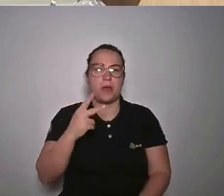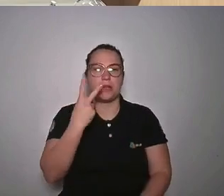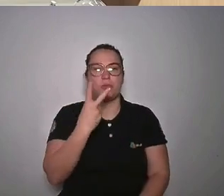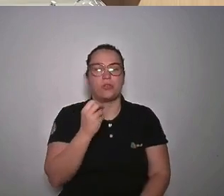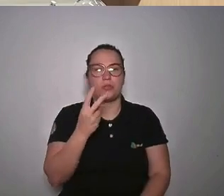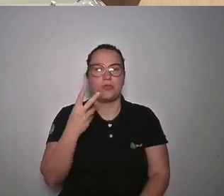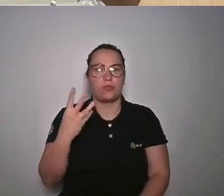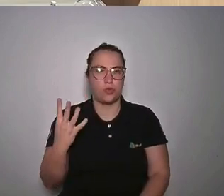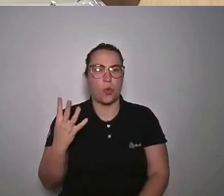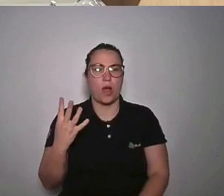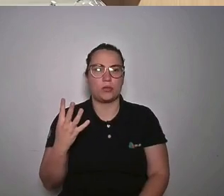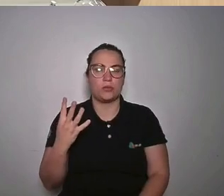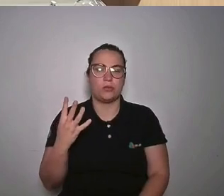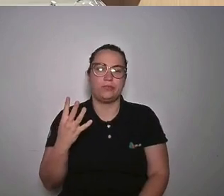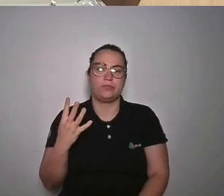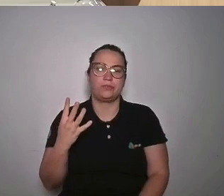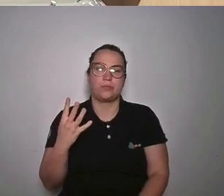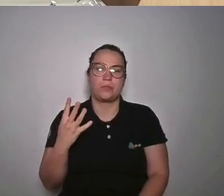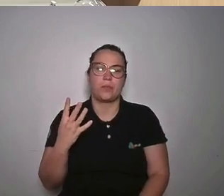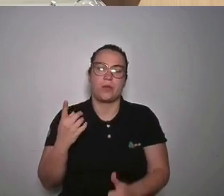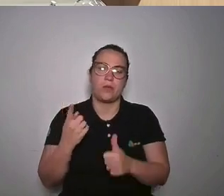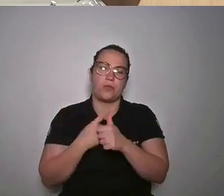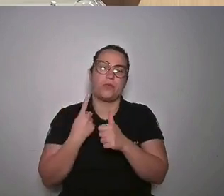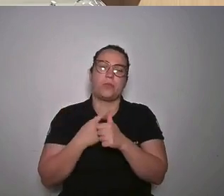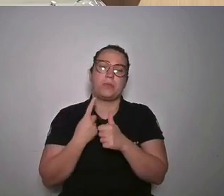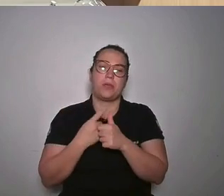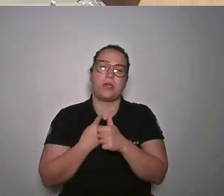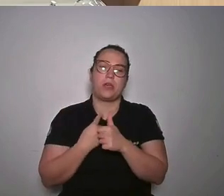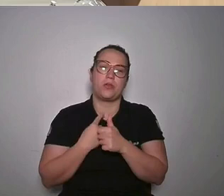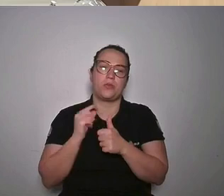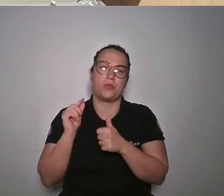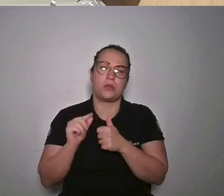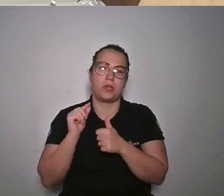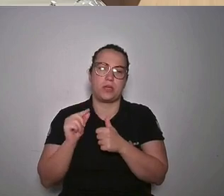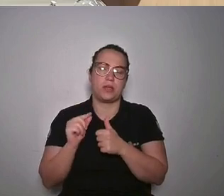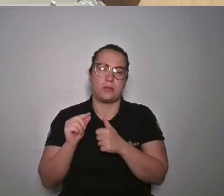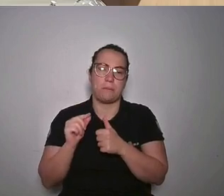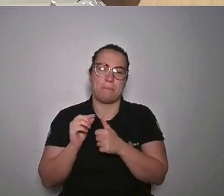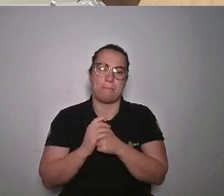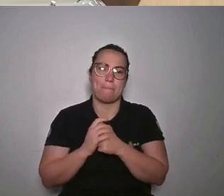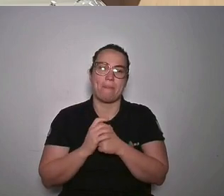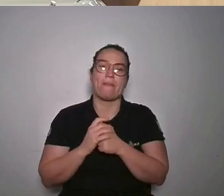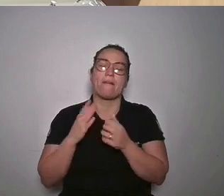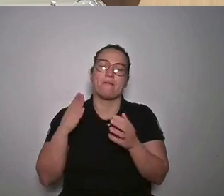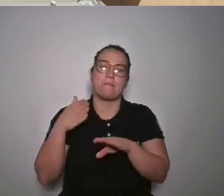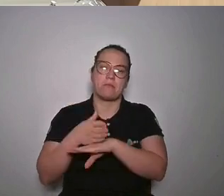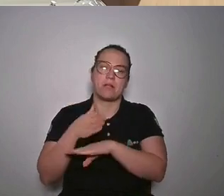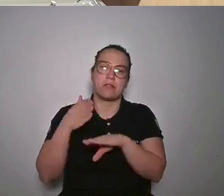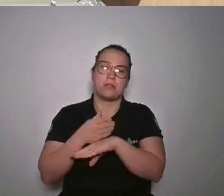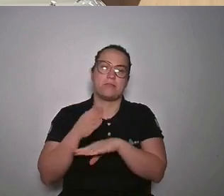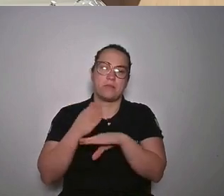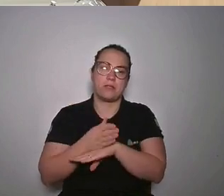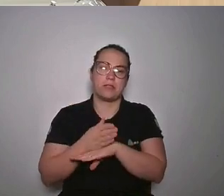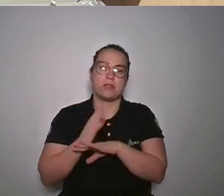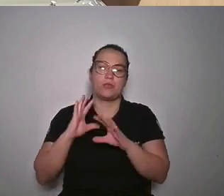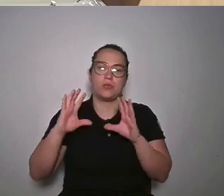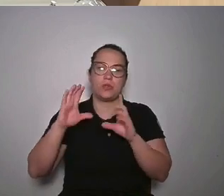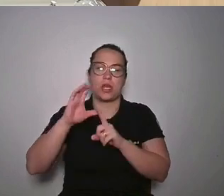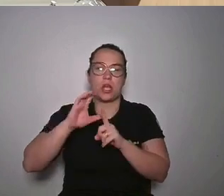2024. Num primeiro momento, a gente fez uma participação da